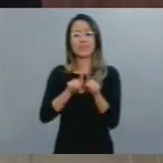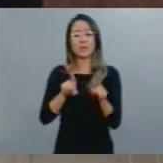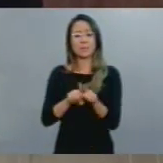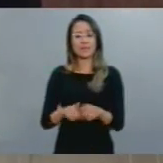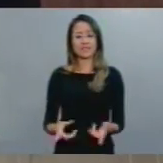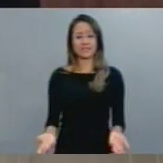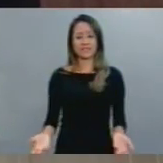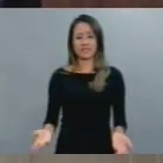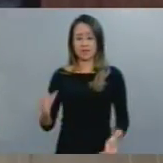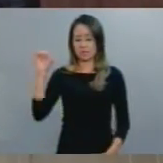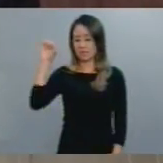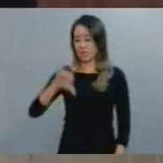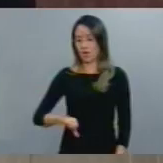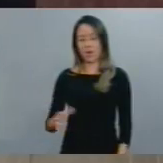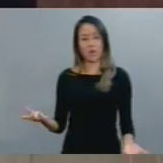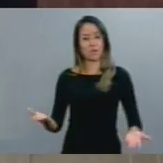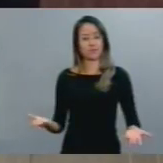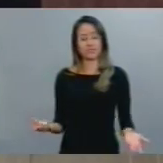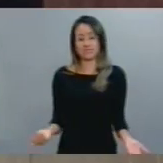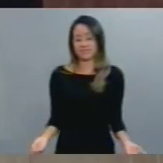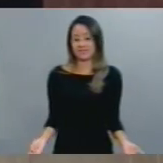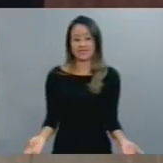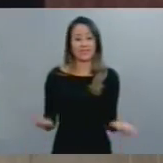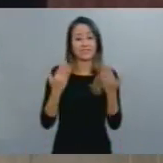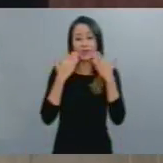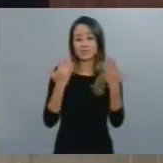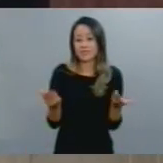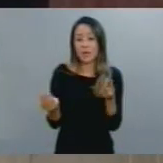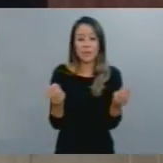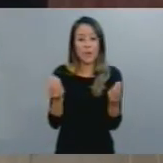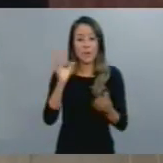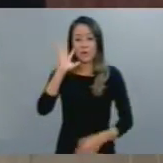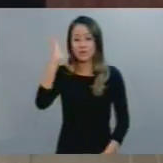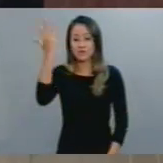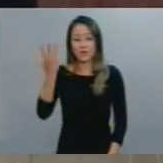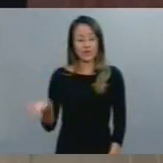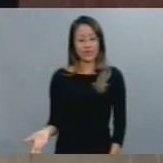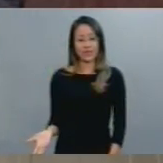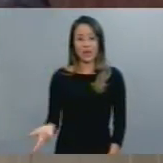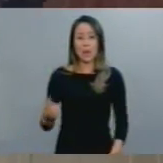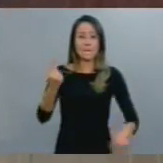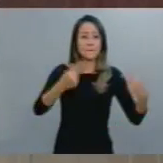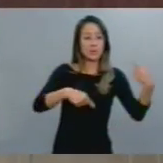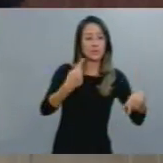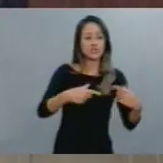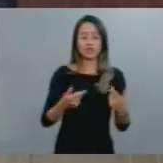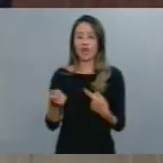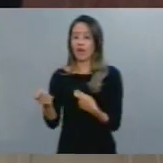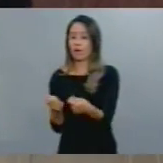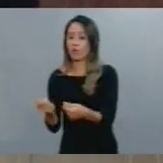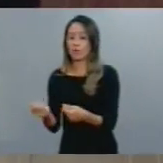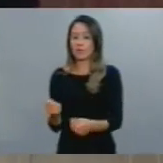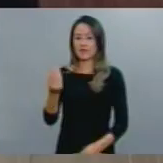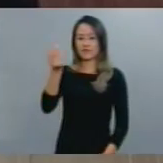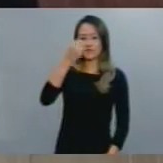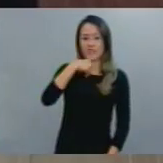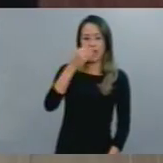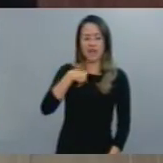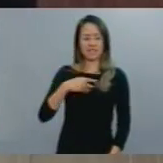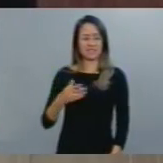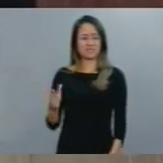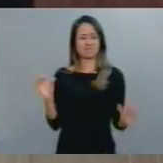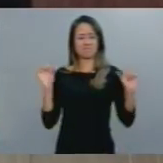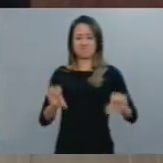estamos no pior dos mundos. Uma crise econômica gravíssima e uma crise política também gravíssima. Eu ouço a parte de